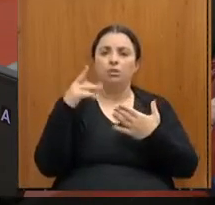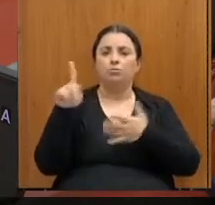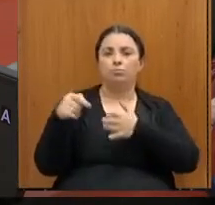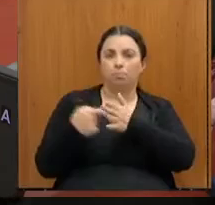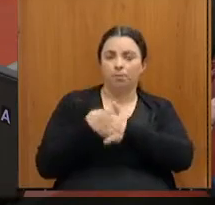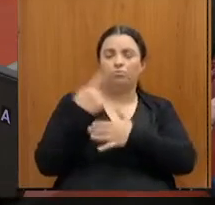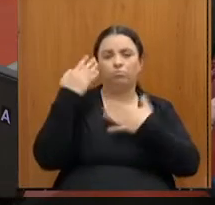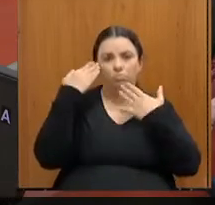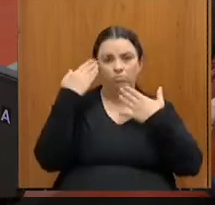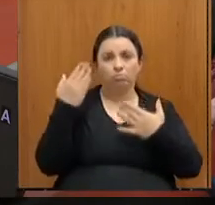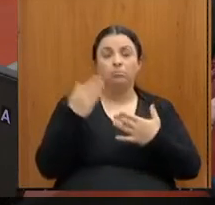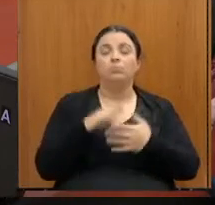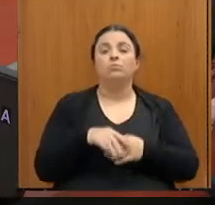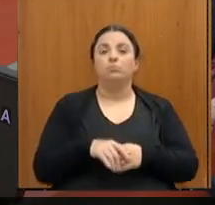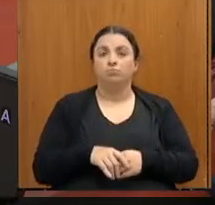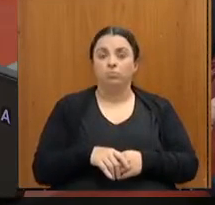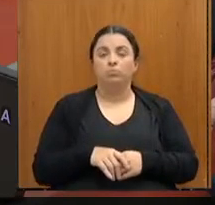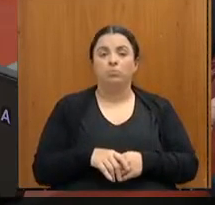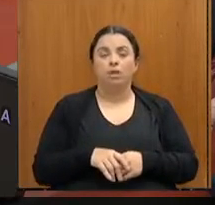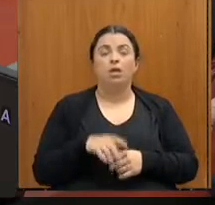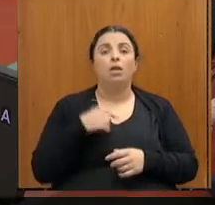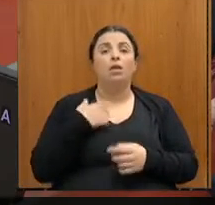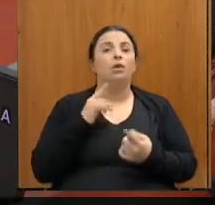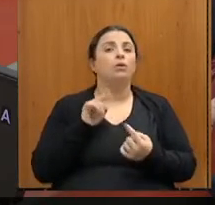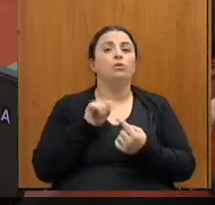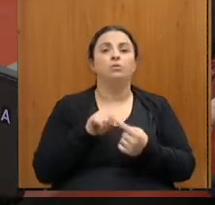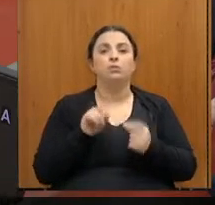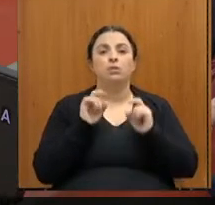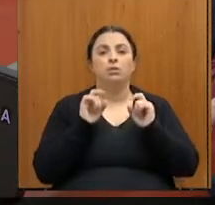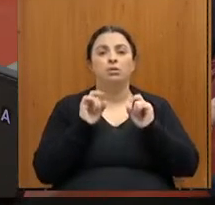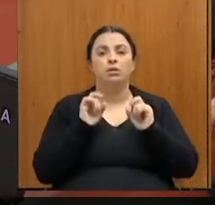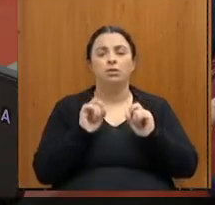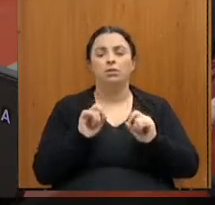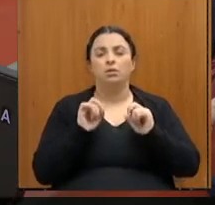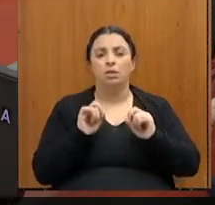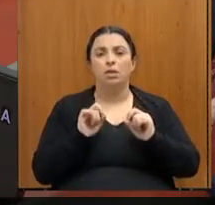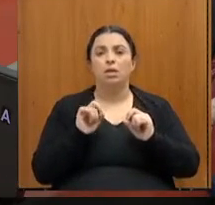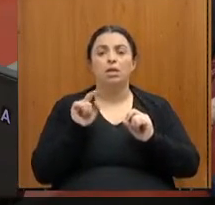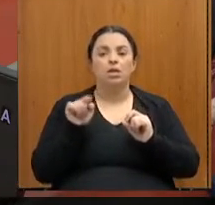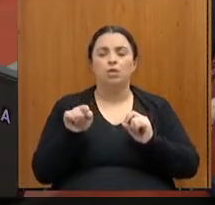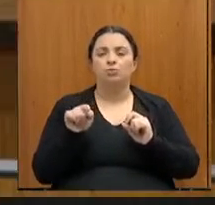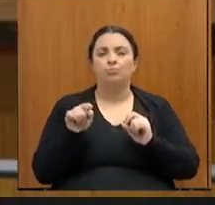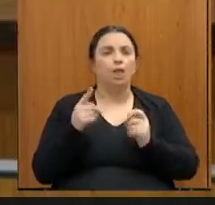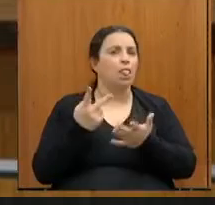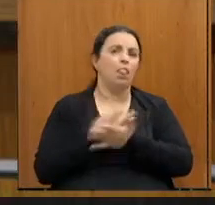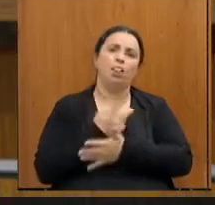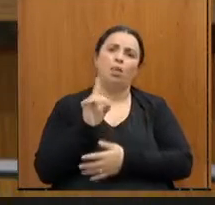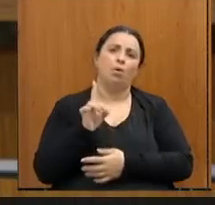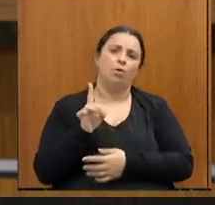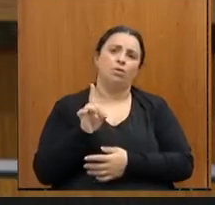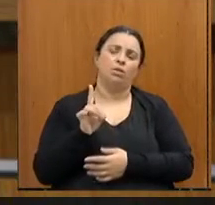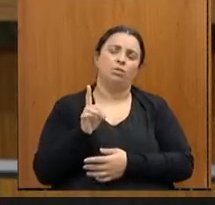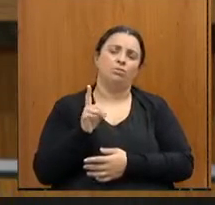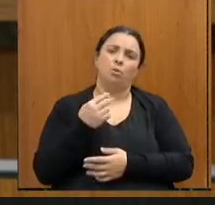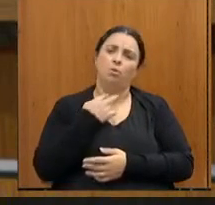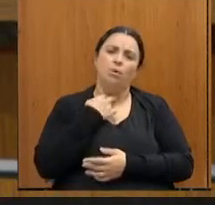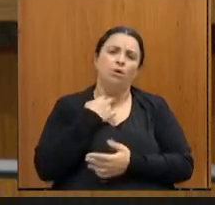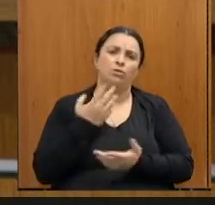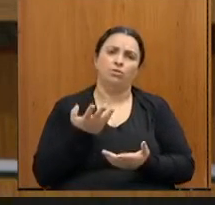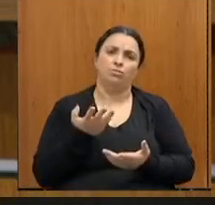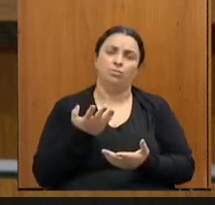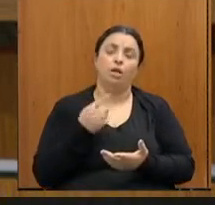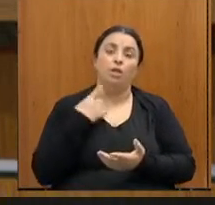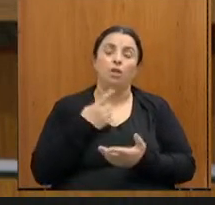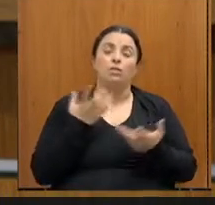pergunta é e o nosso objetivo é que tipo de situação não aconteça né Nós de fato queremos